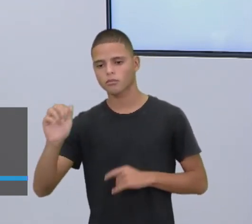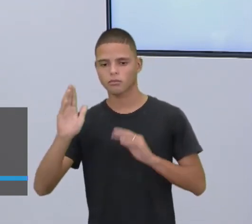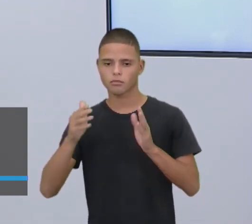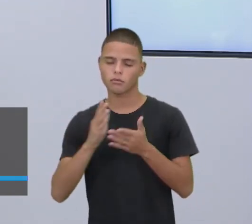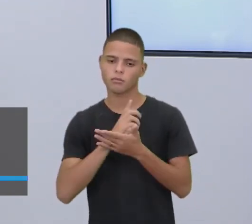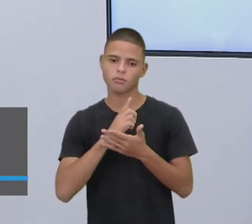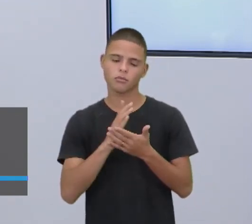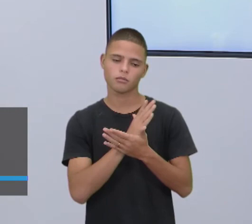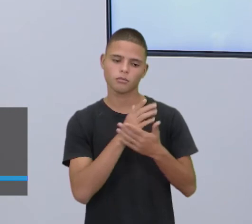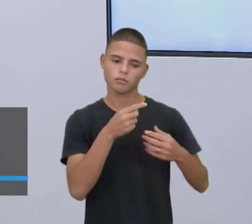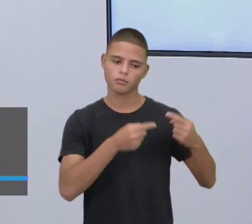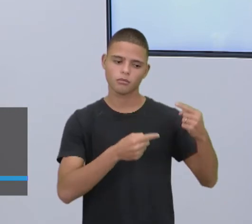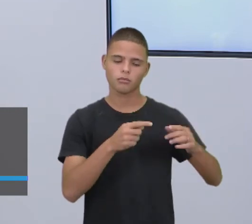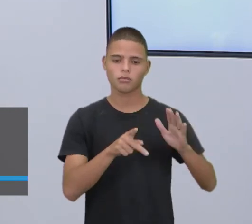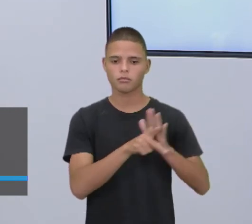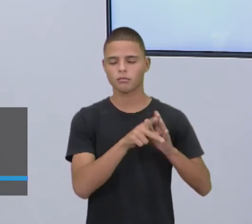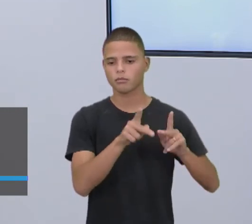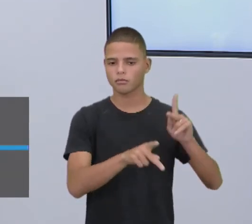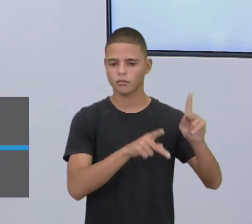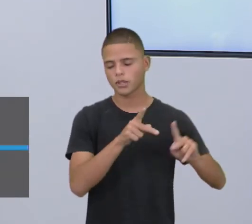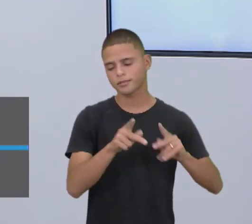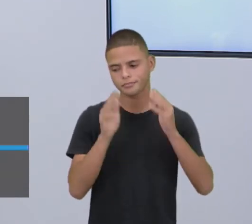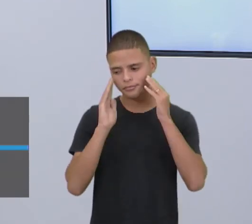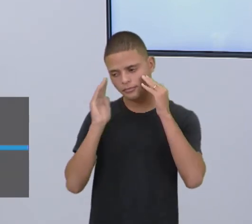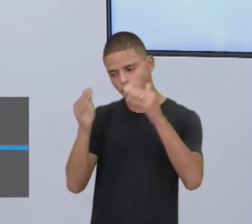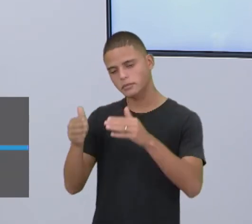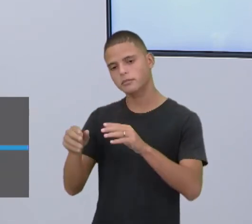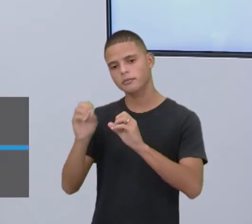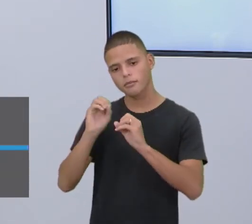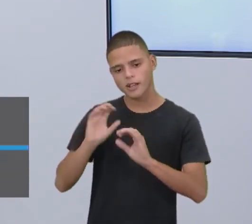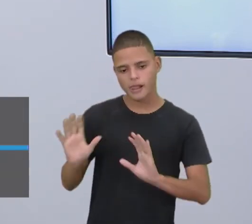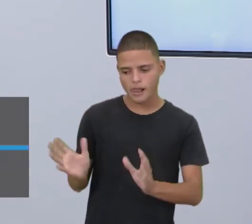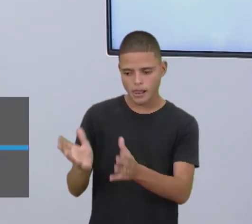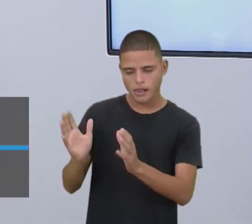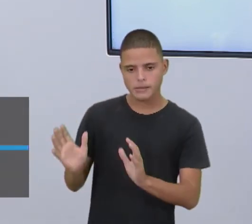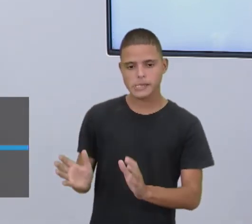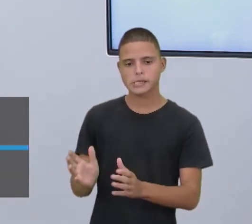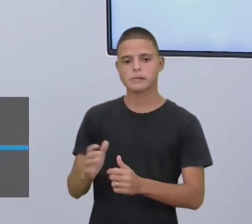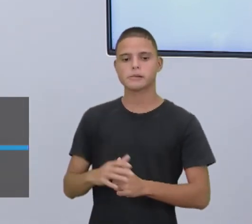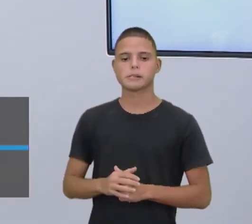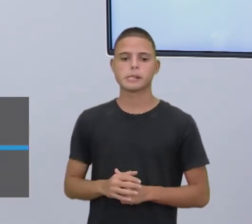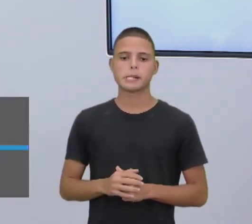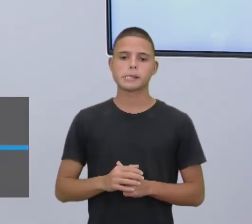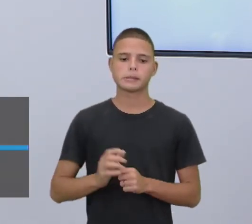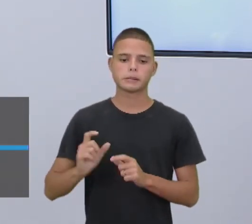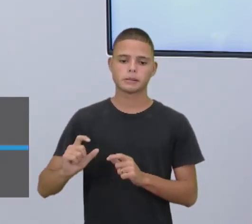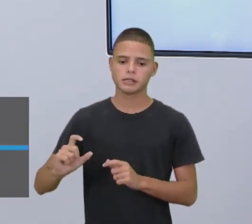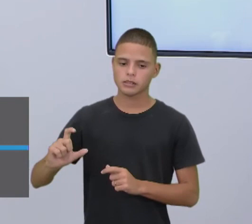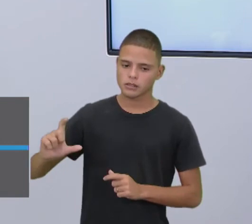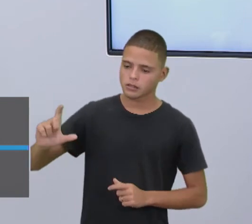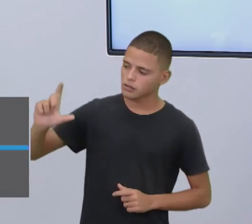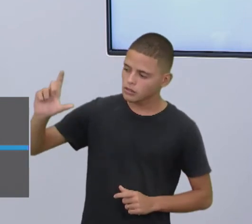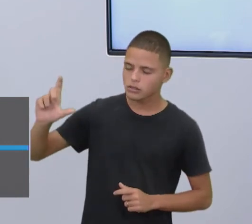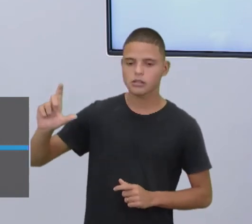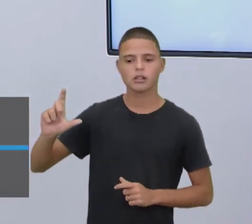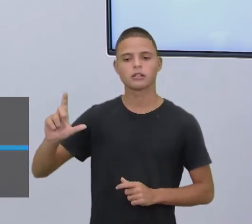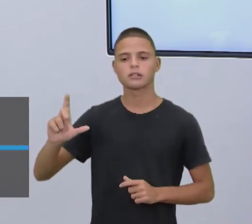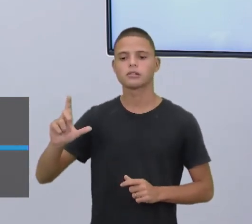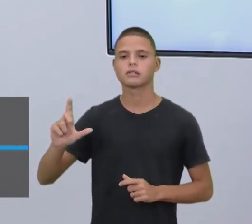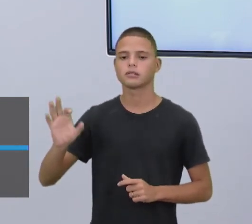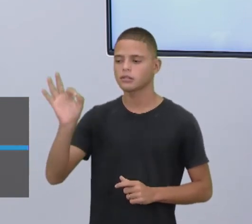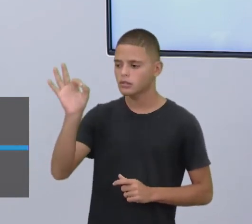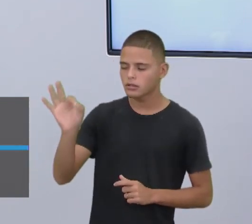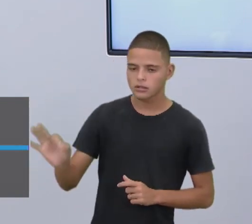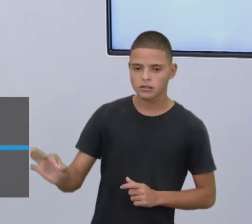políticas públicas voltadas para a produção de biodiesel e também para o incentivo de aumentar a porcentagem, né,